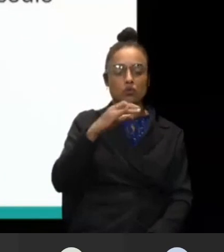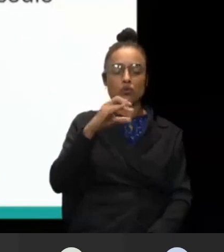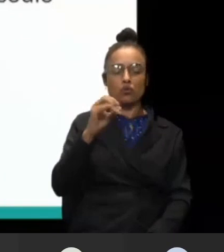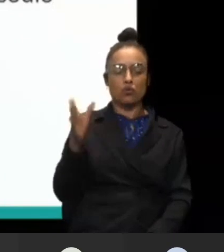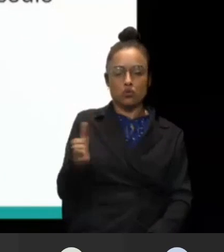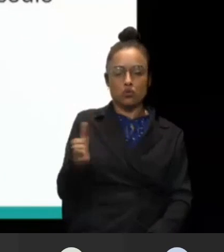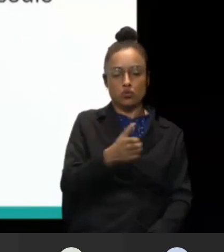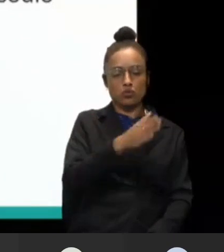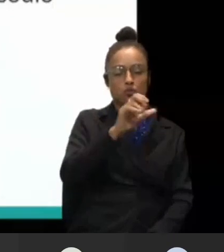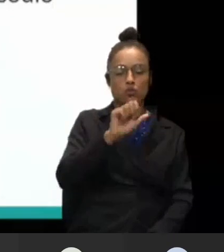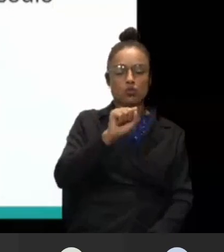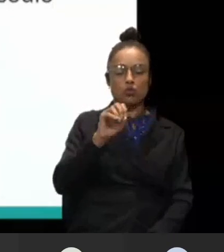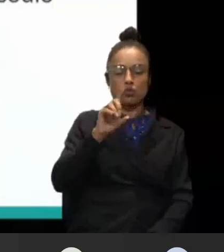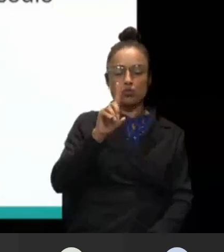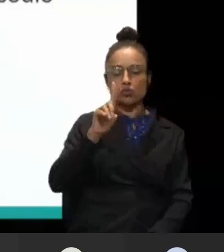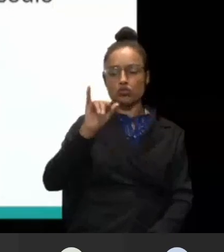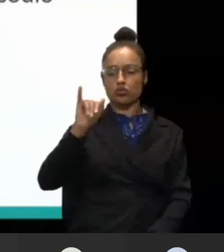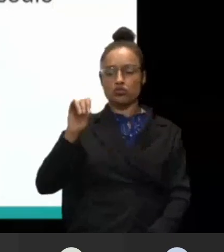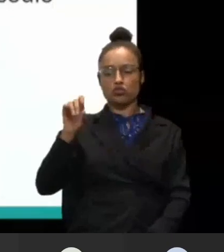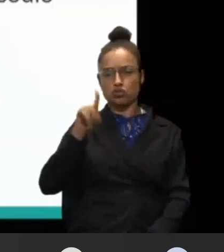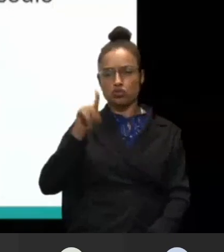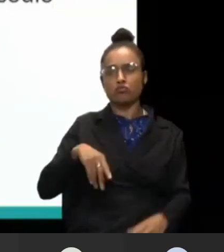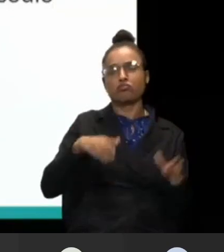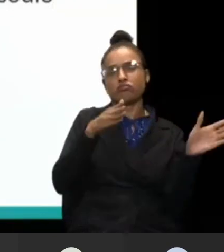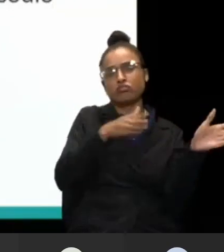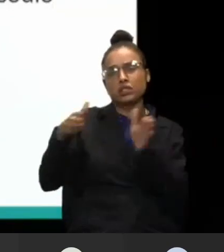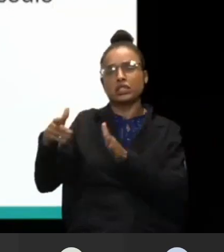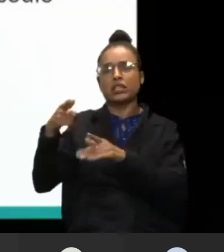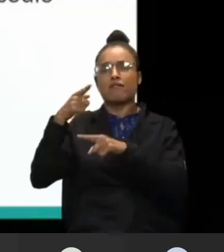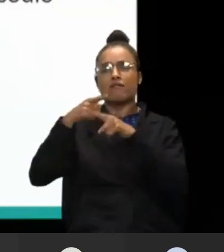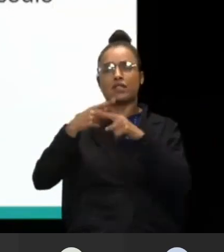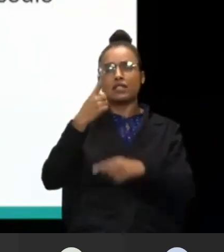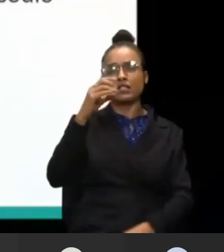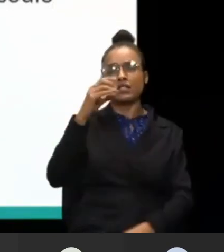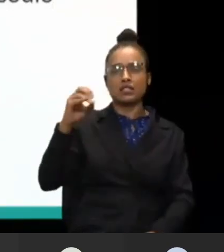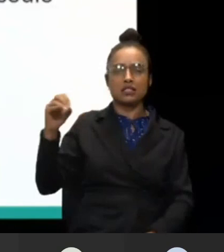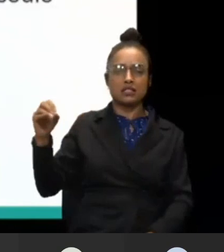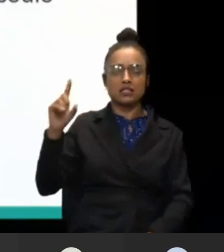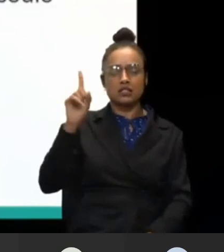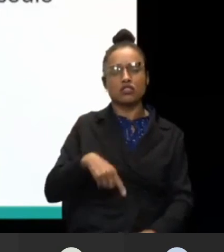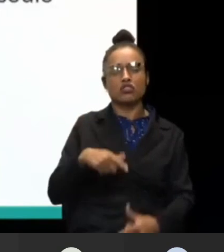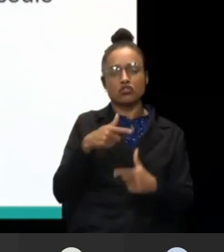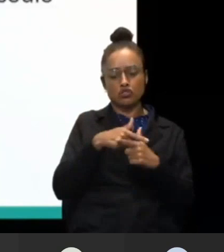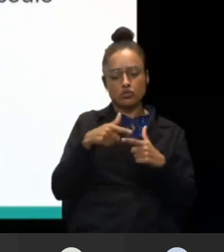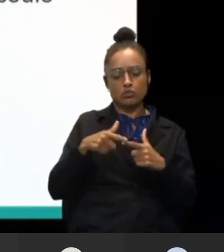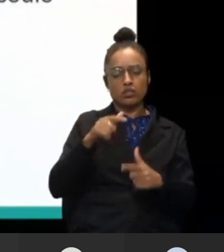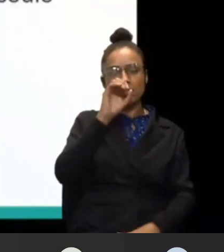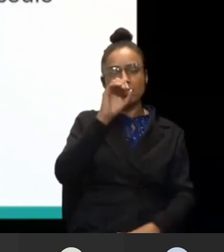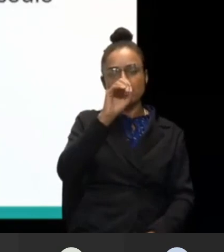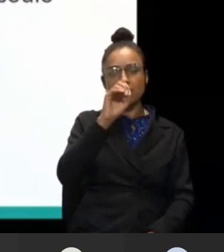normalidade, vezes o fator de calibração, vezes 100, dividido por